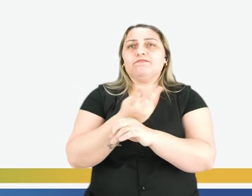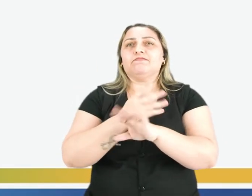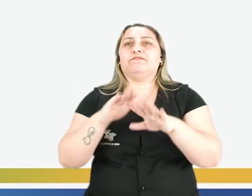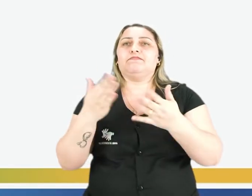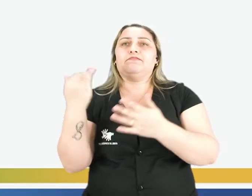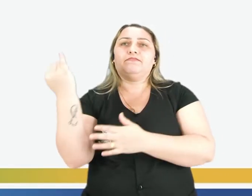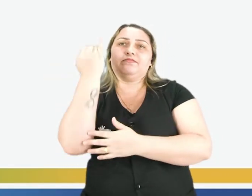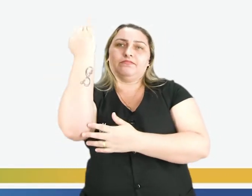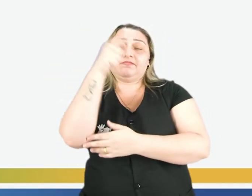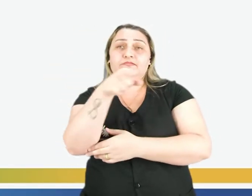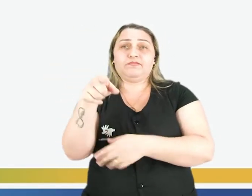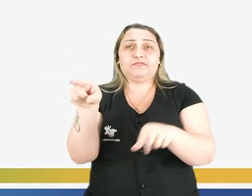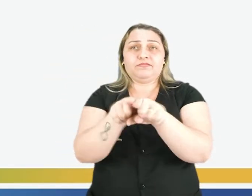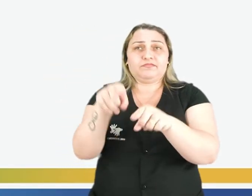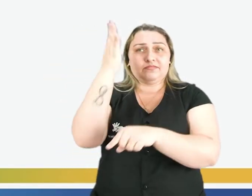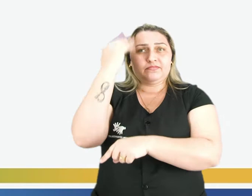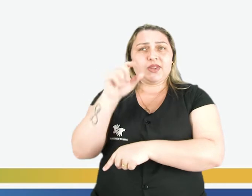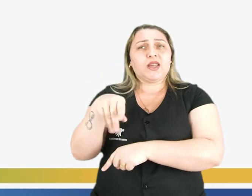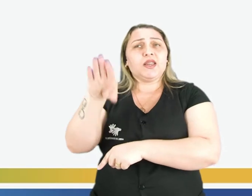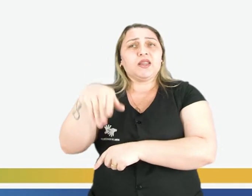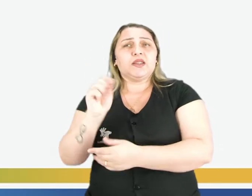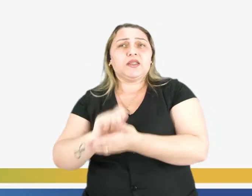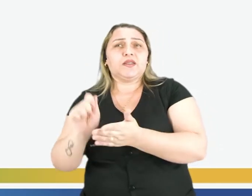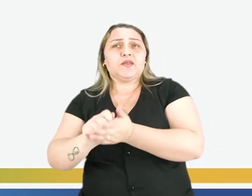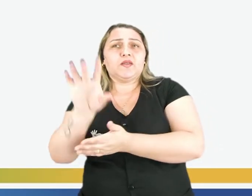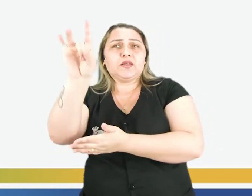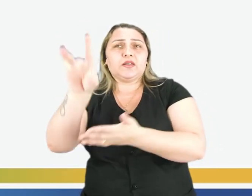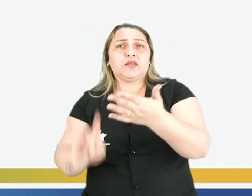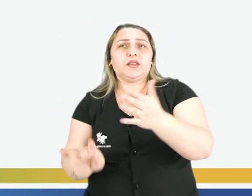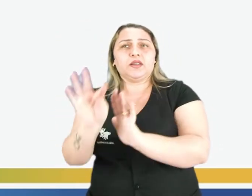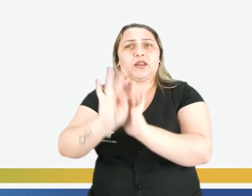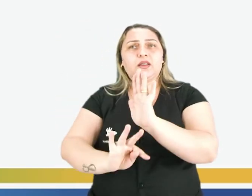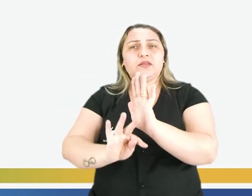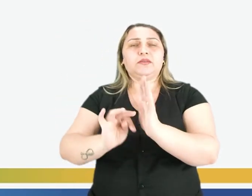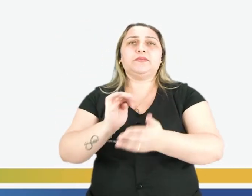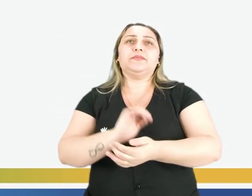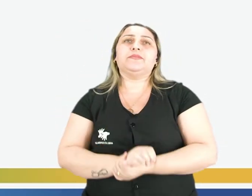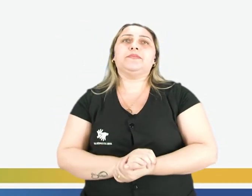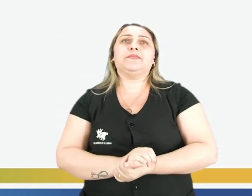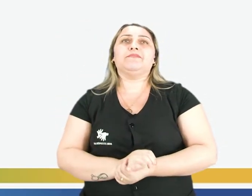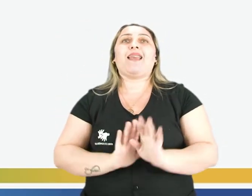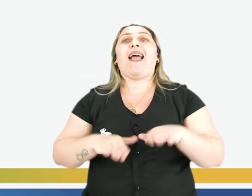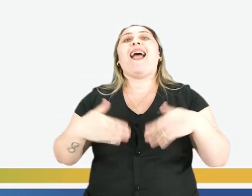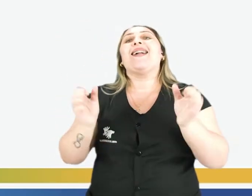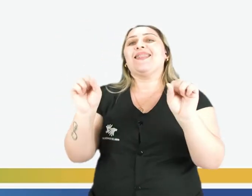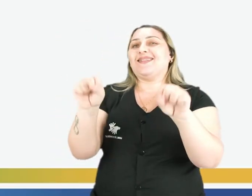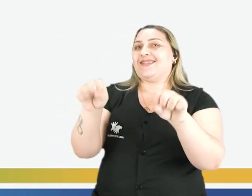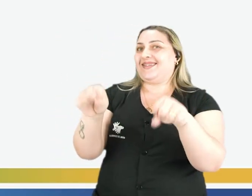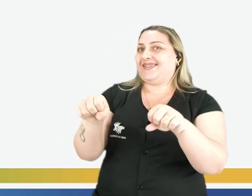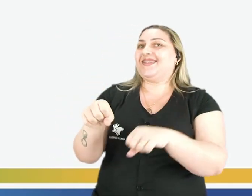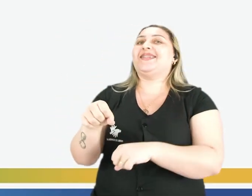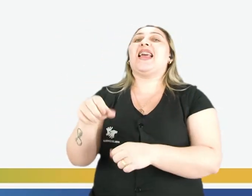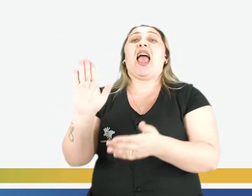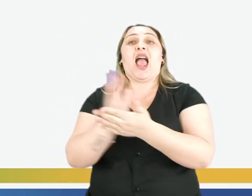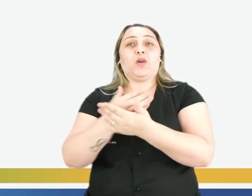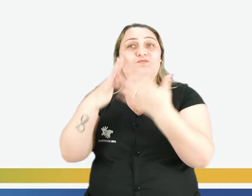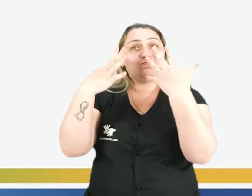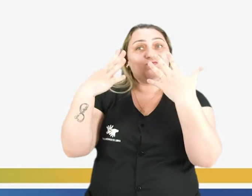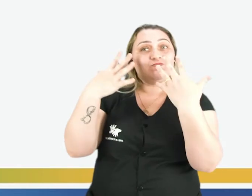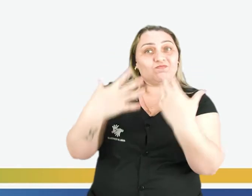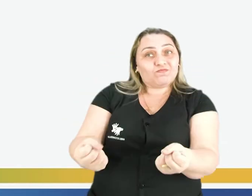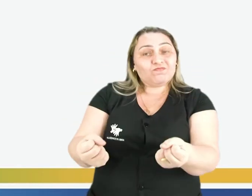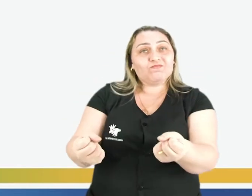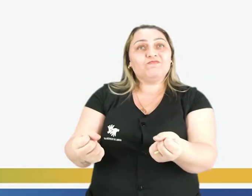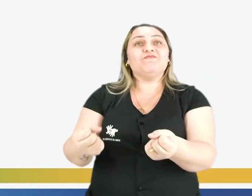Então, é importante você também saber quem escreveu cada texto. Então, vamos ver o nome? Isso, ó, alguns aí